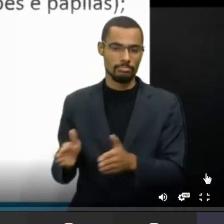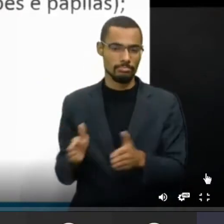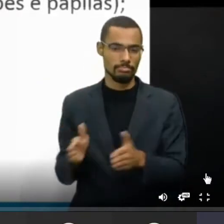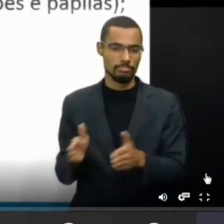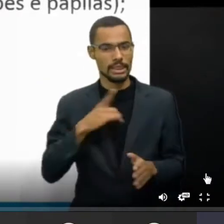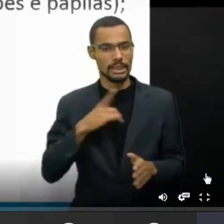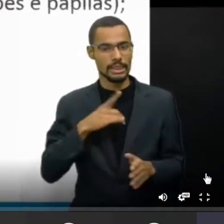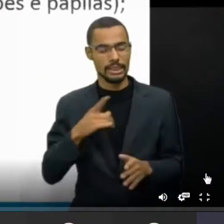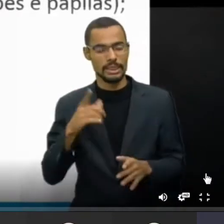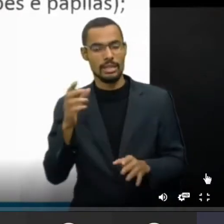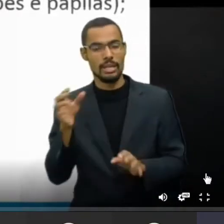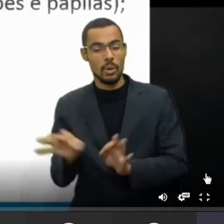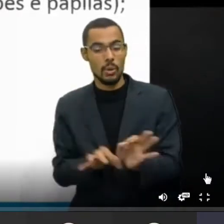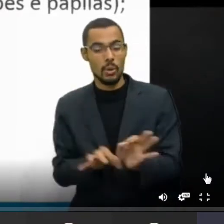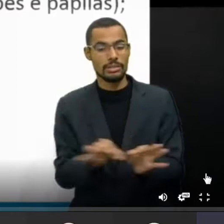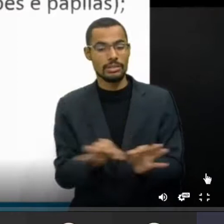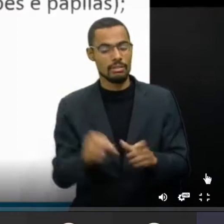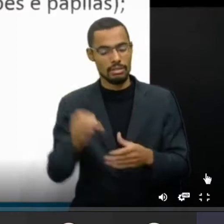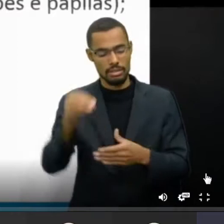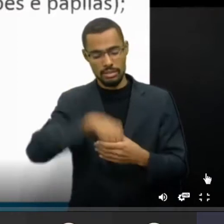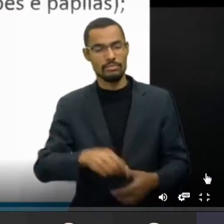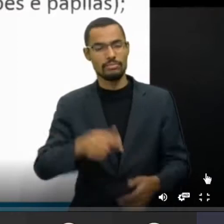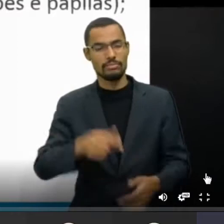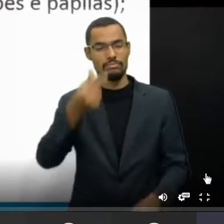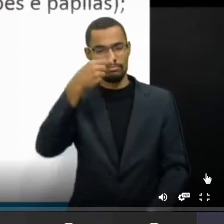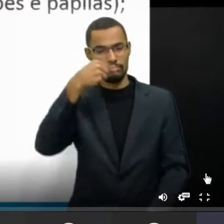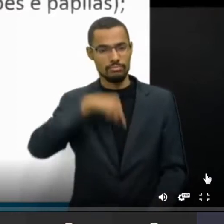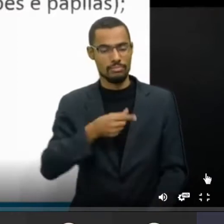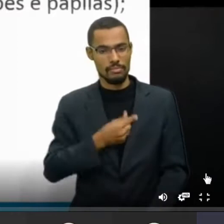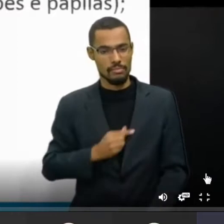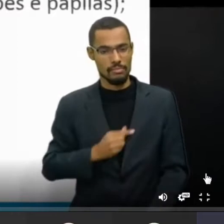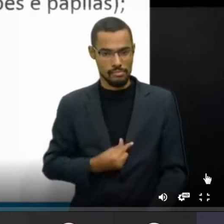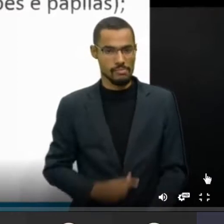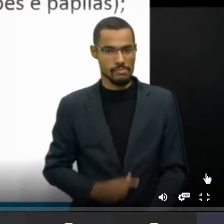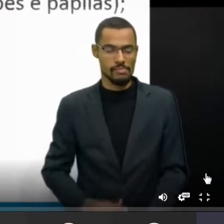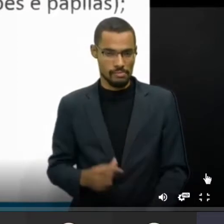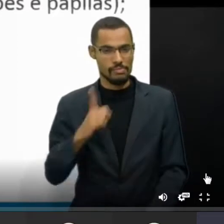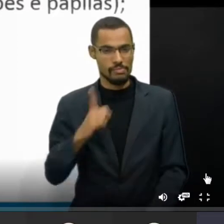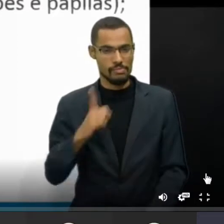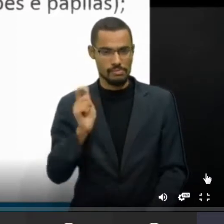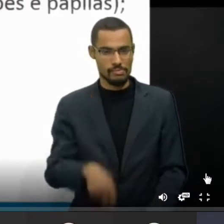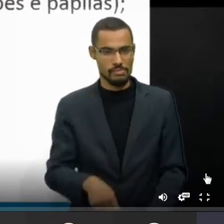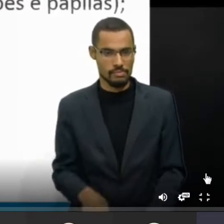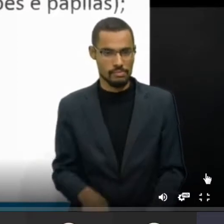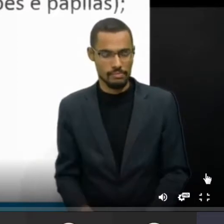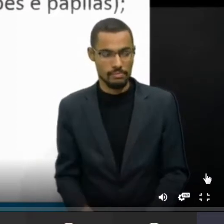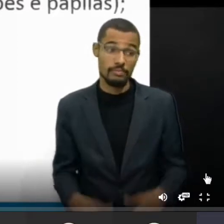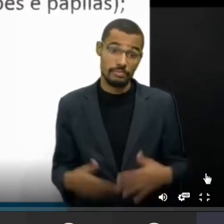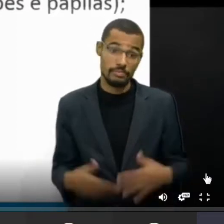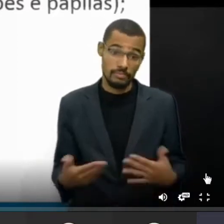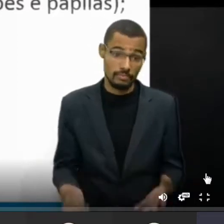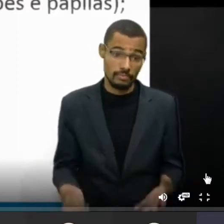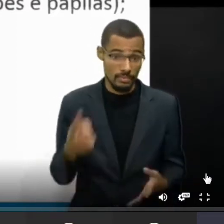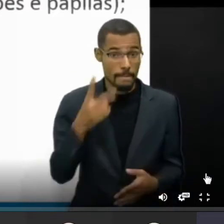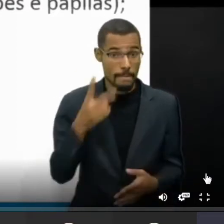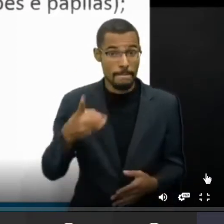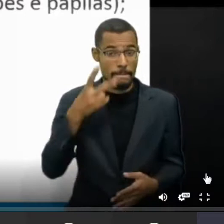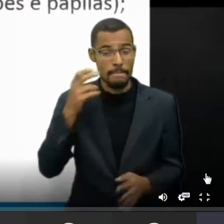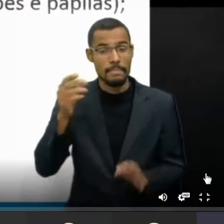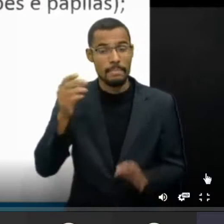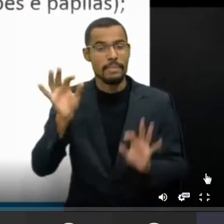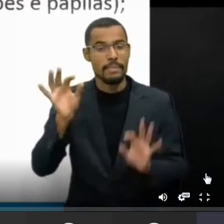e a morfologia e função desses órgãos que compõem. Então, nós vamos ver